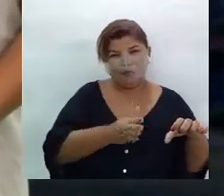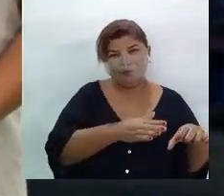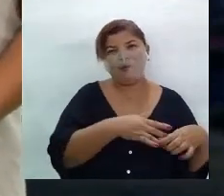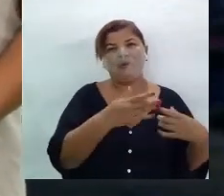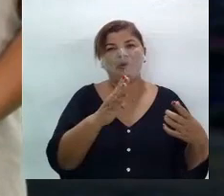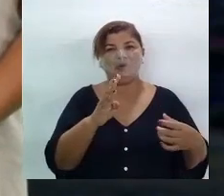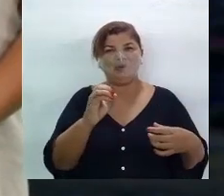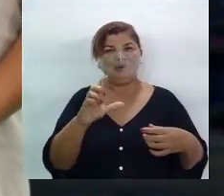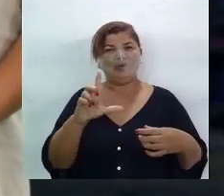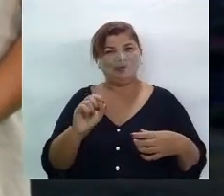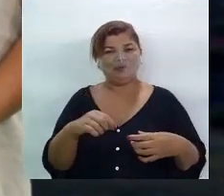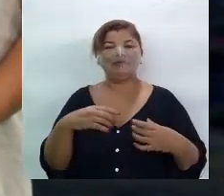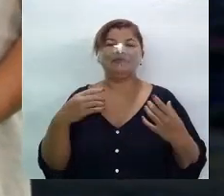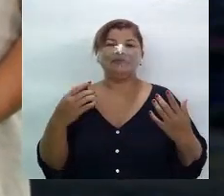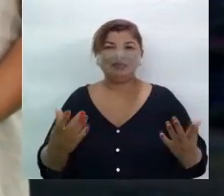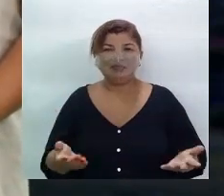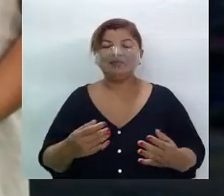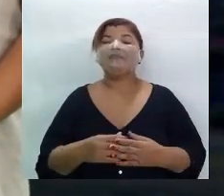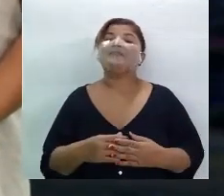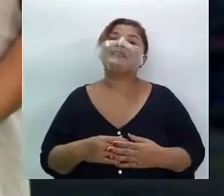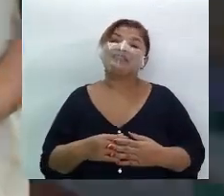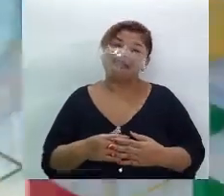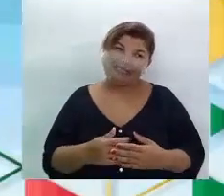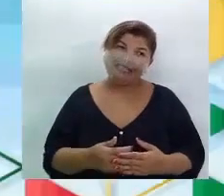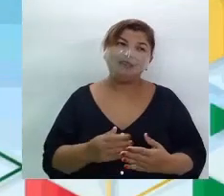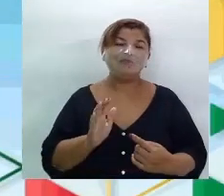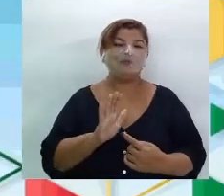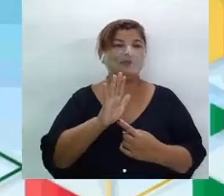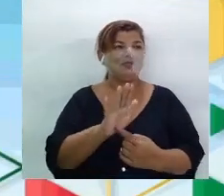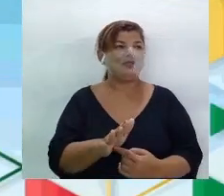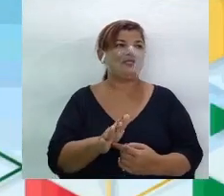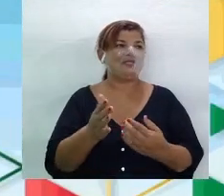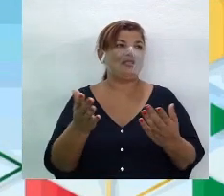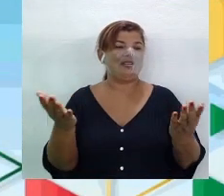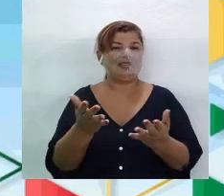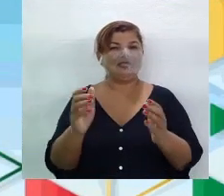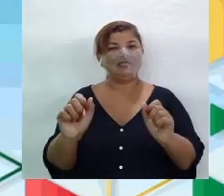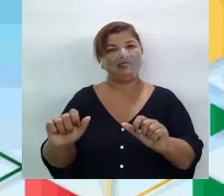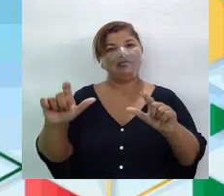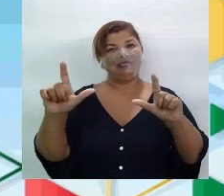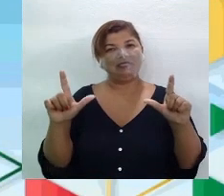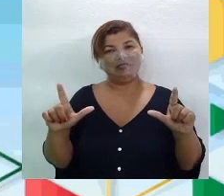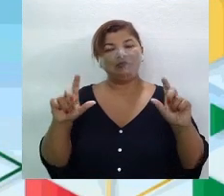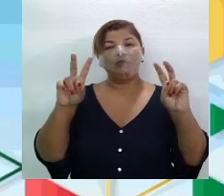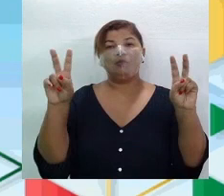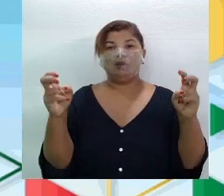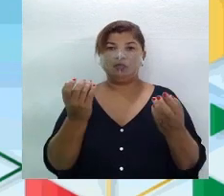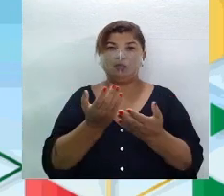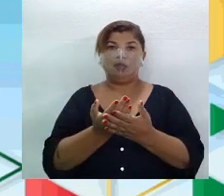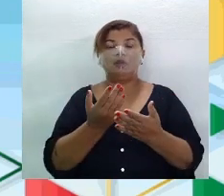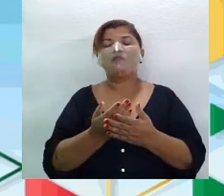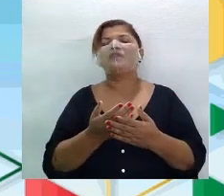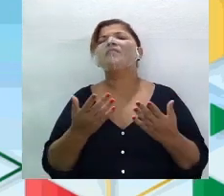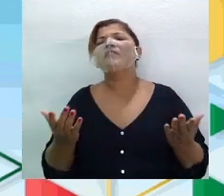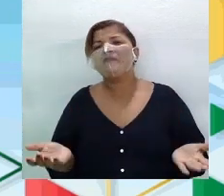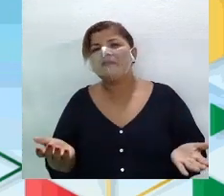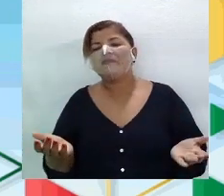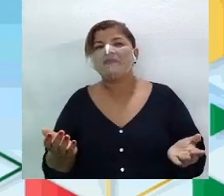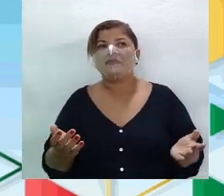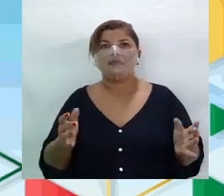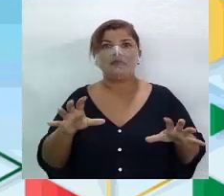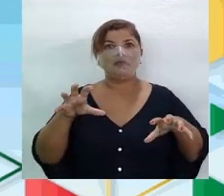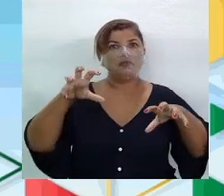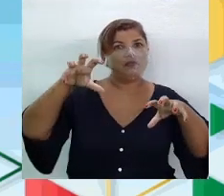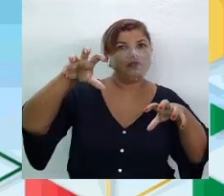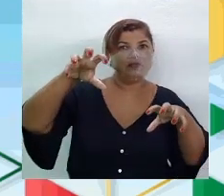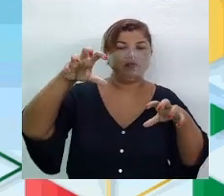dizer. Eu gostaria, nesse momento, mostrar aqui na tela para vocês o assunto da nossa aula. Qual é, professor? Assombrações do